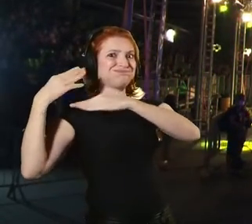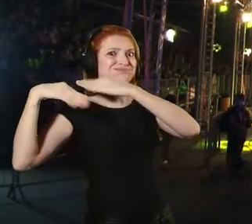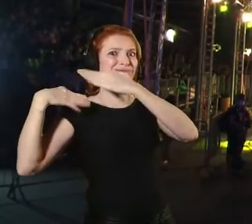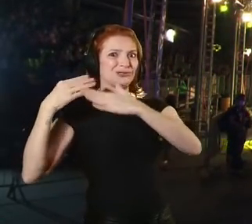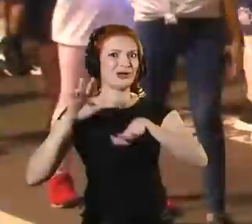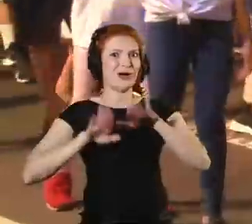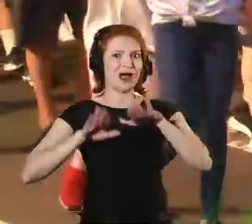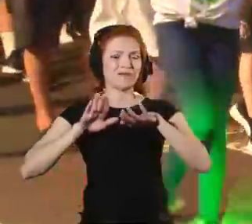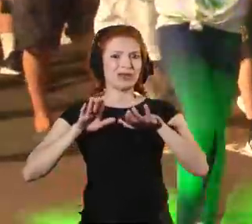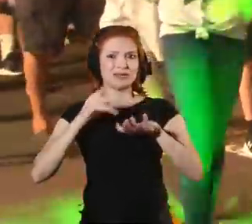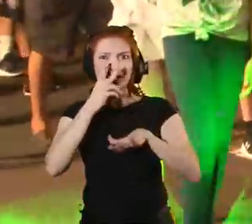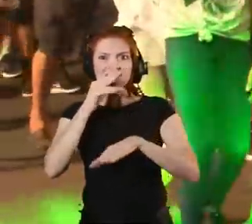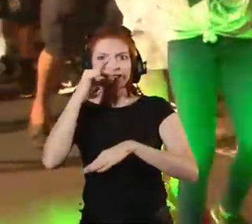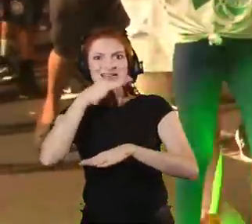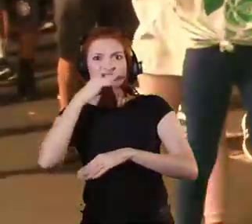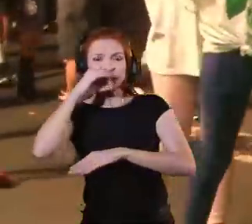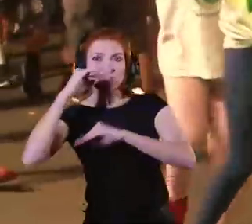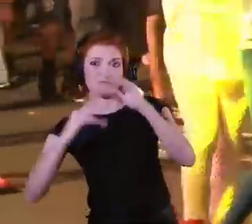na frente do progresso.